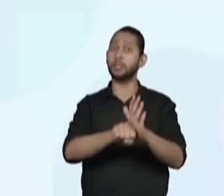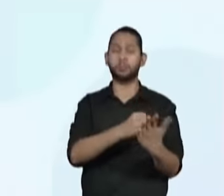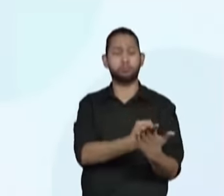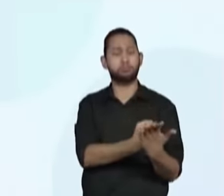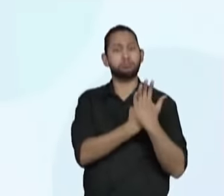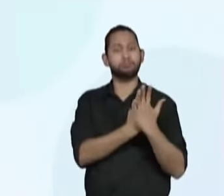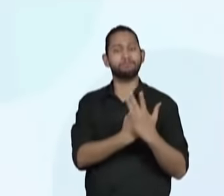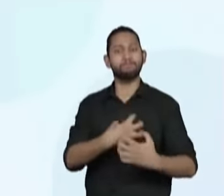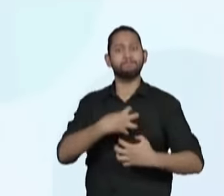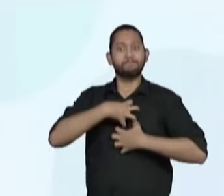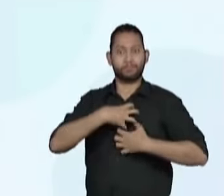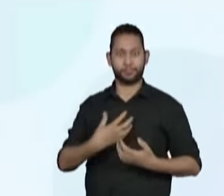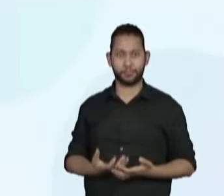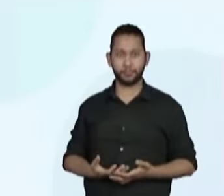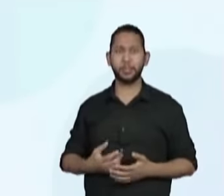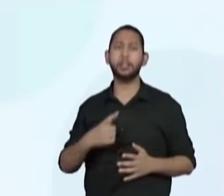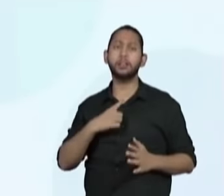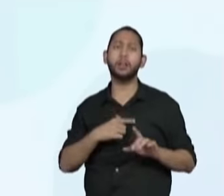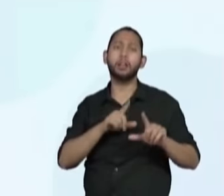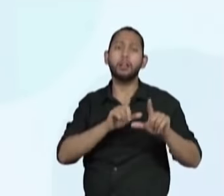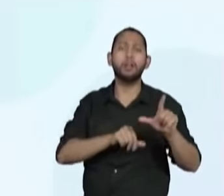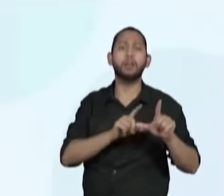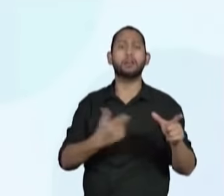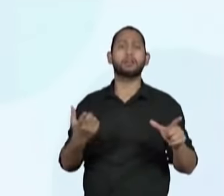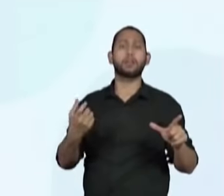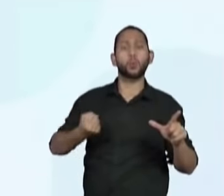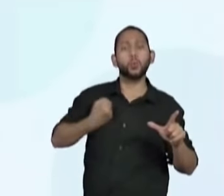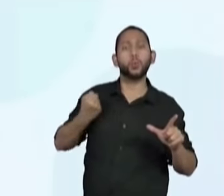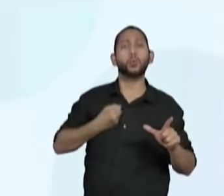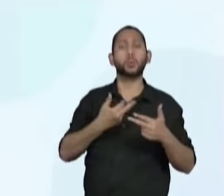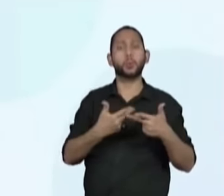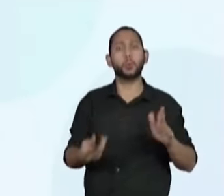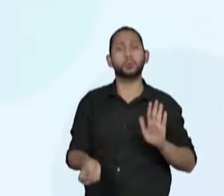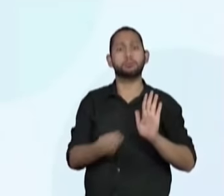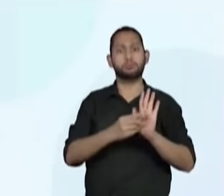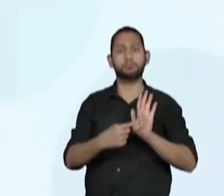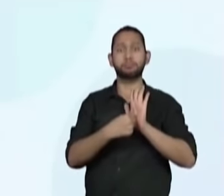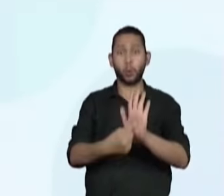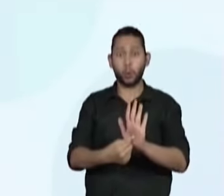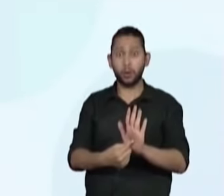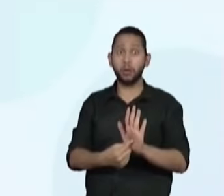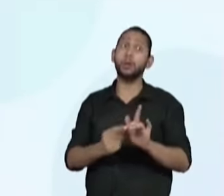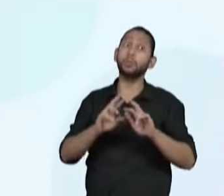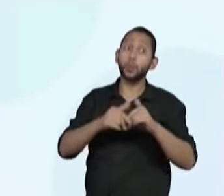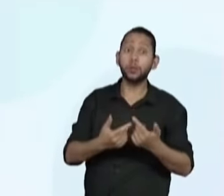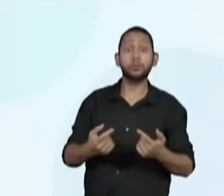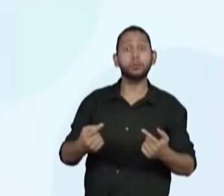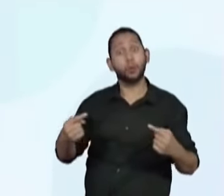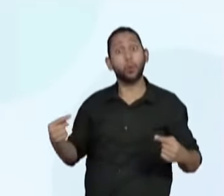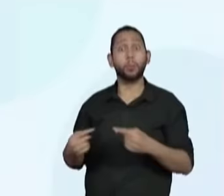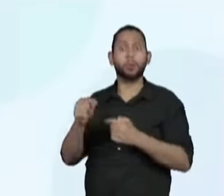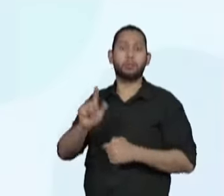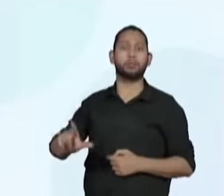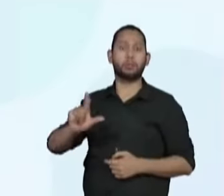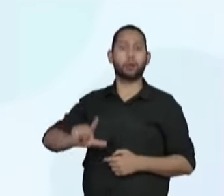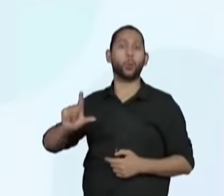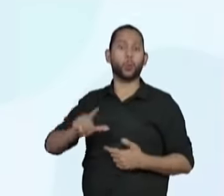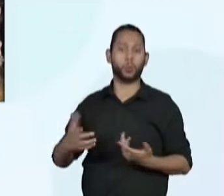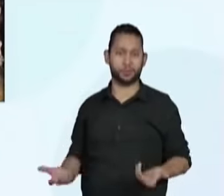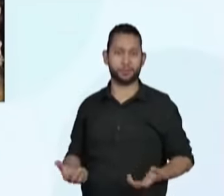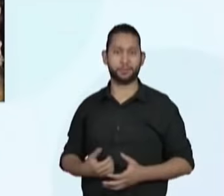tá? Caracteres, letras, números, enfim, né? Em relação direta aí com motivos e temas literários, tá